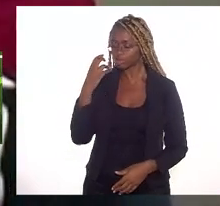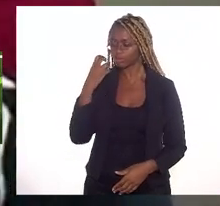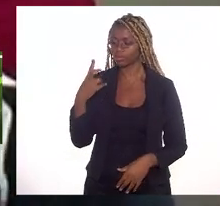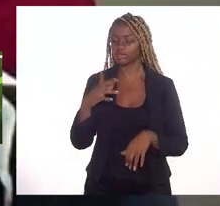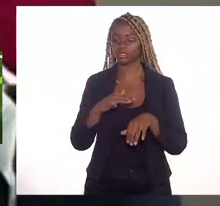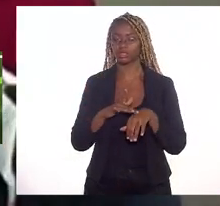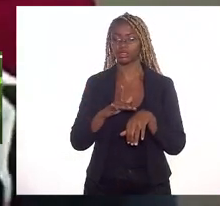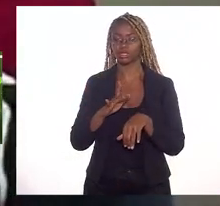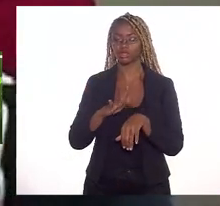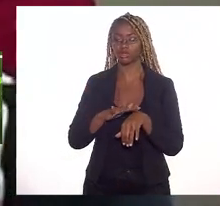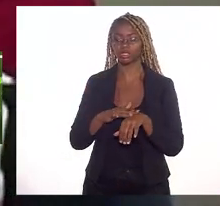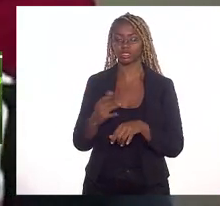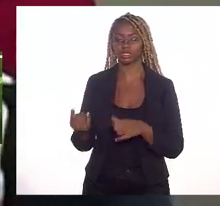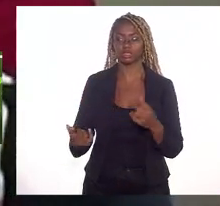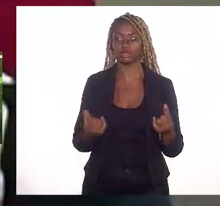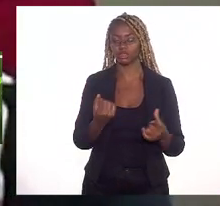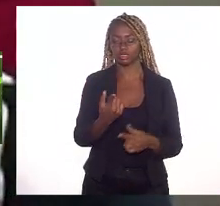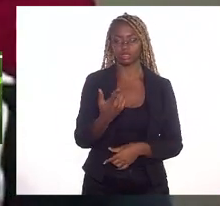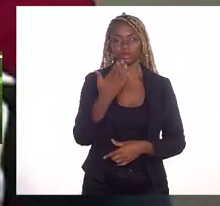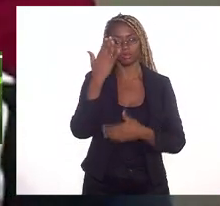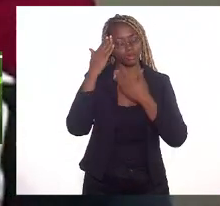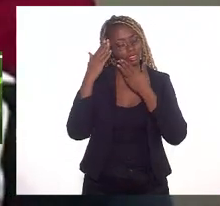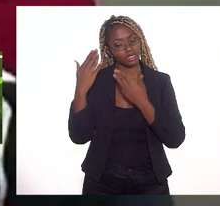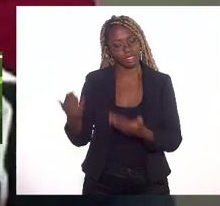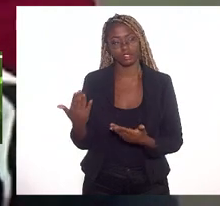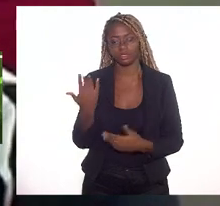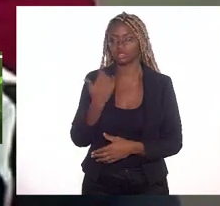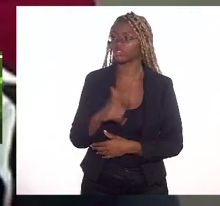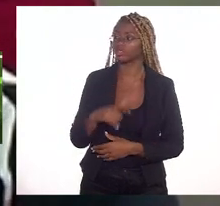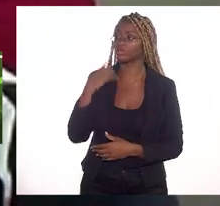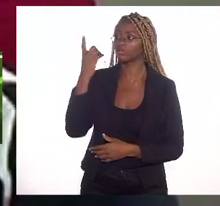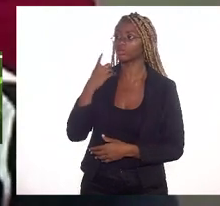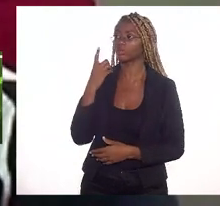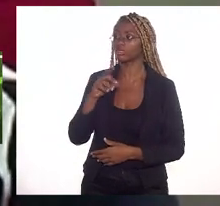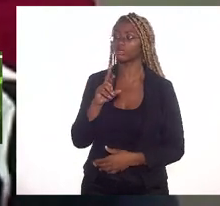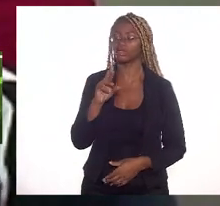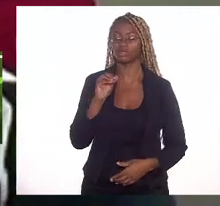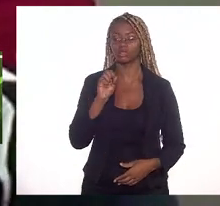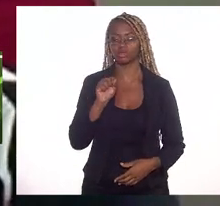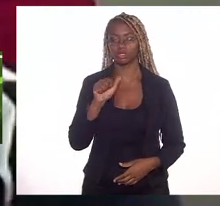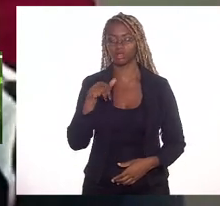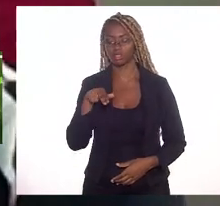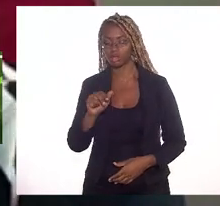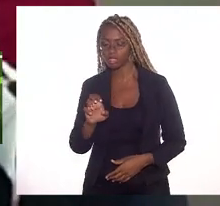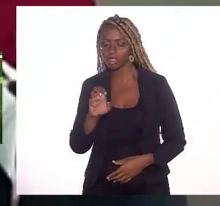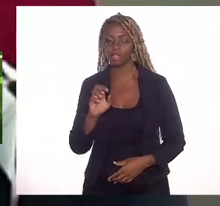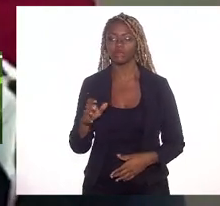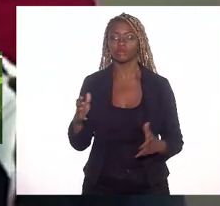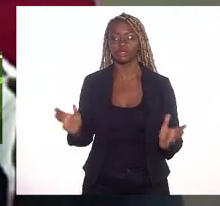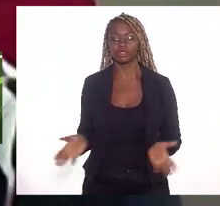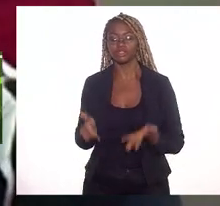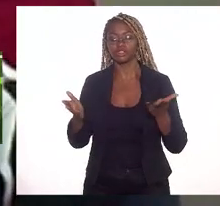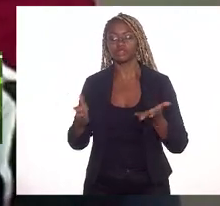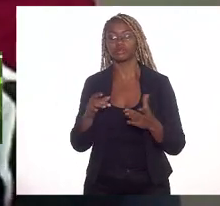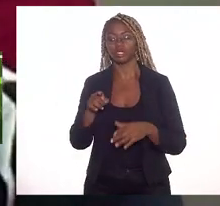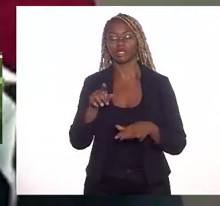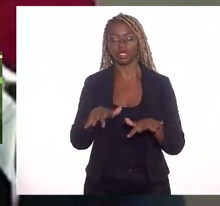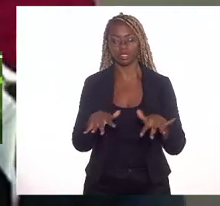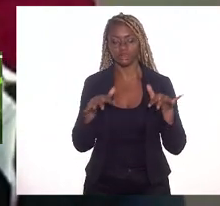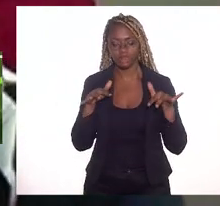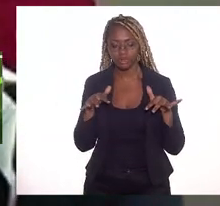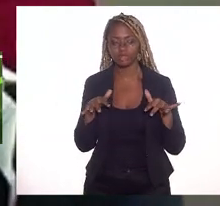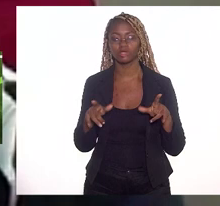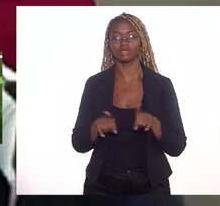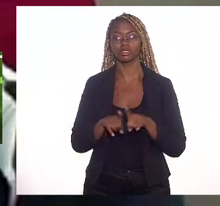raras. Obrigada mais uma vez, deputada Rosane Félix, por nos instigar a esta audiência, nos levar